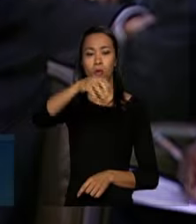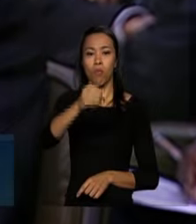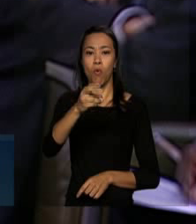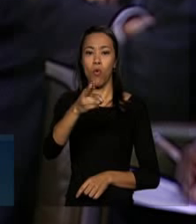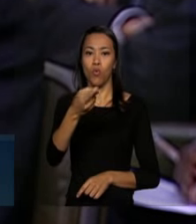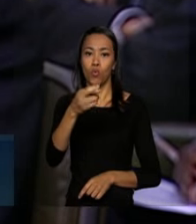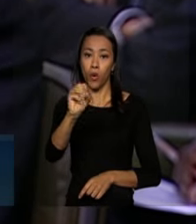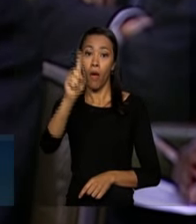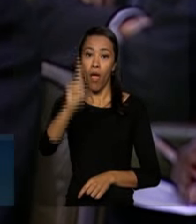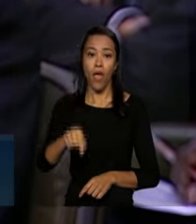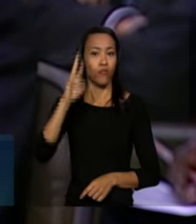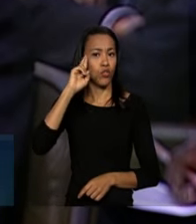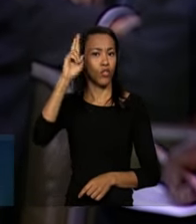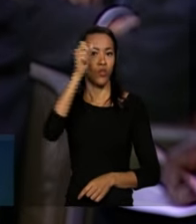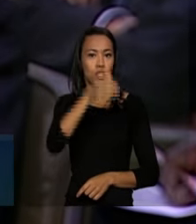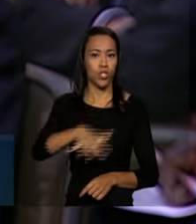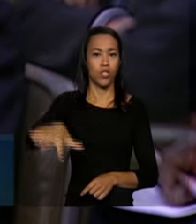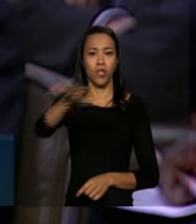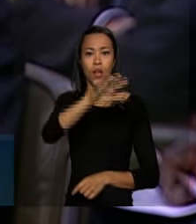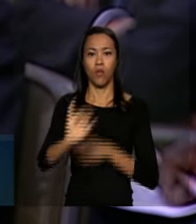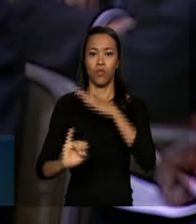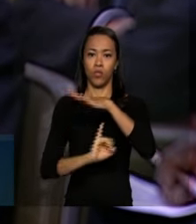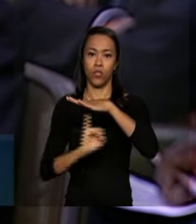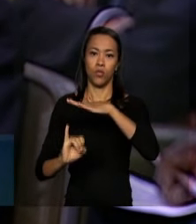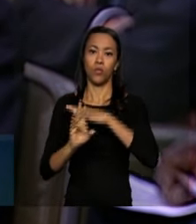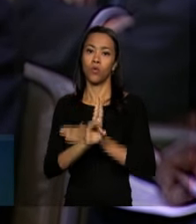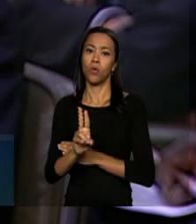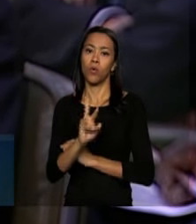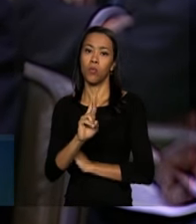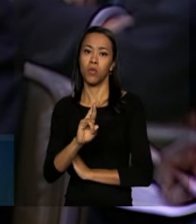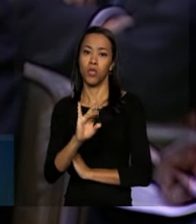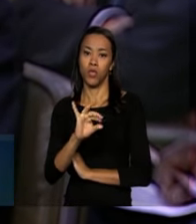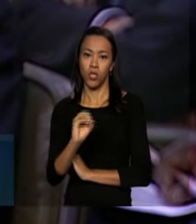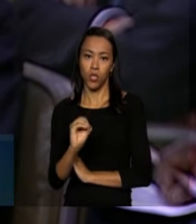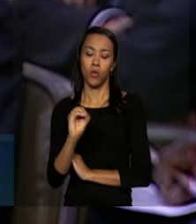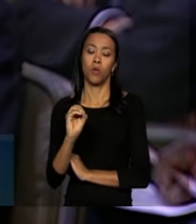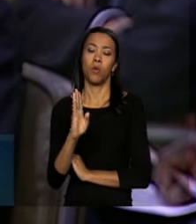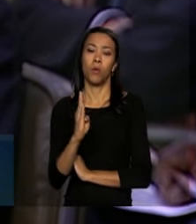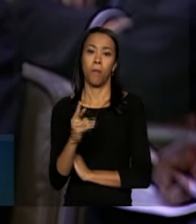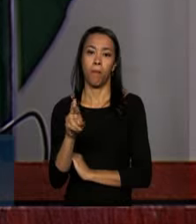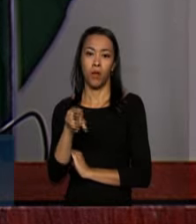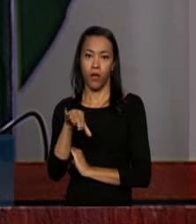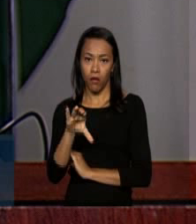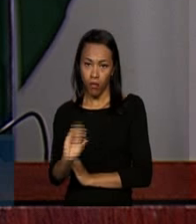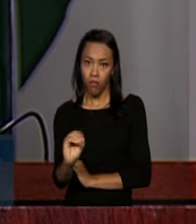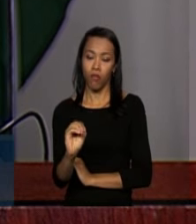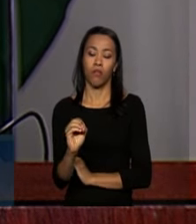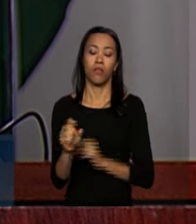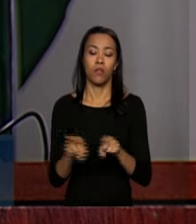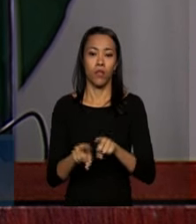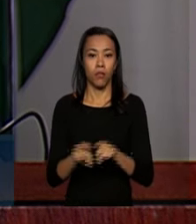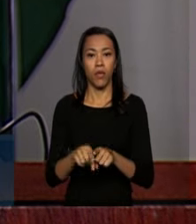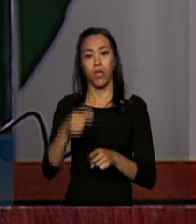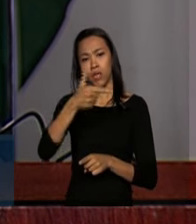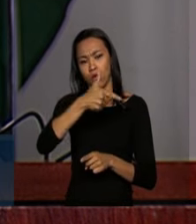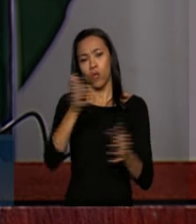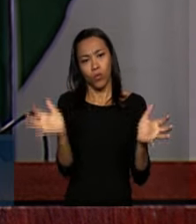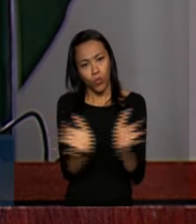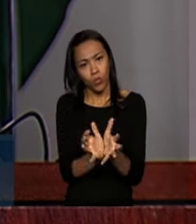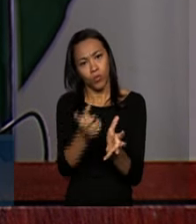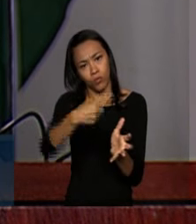Rio Branco, excelentíssimas senhoras embaixadoras, excelentíssimos senhores embaixadores, membros do corpo